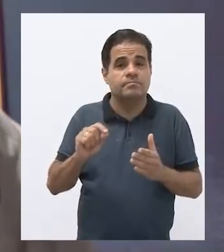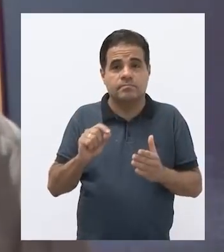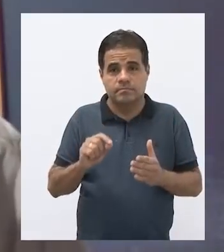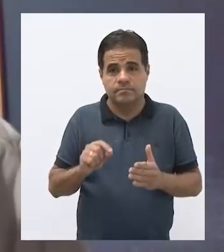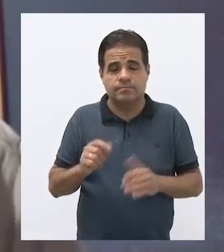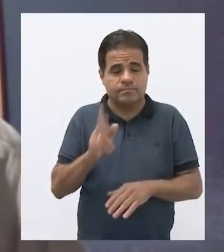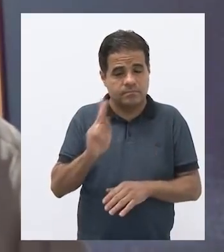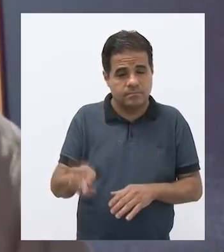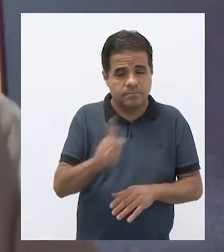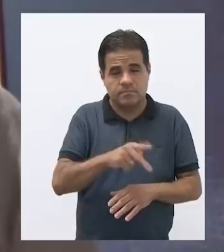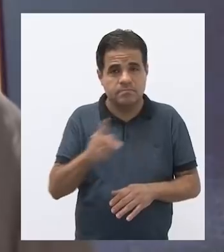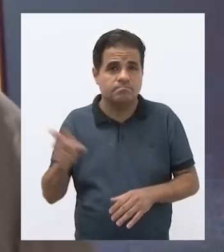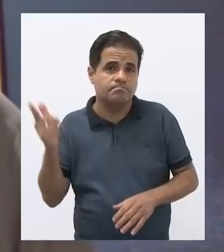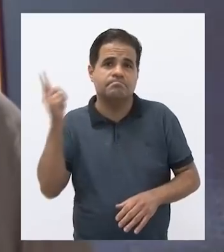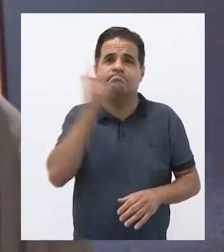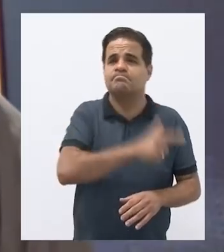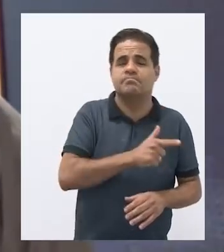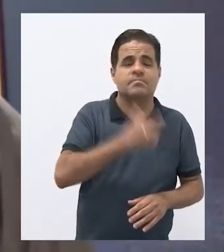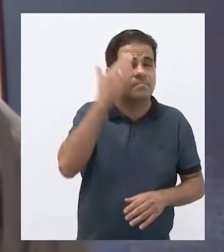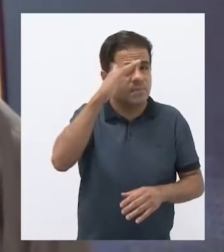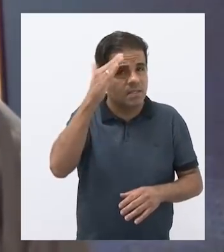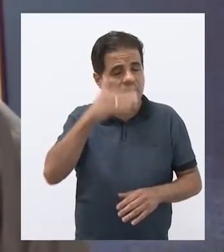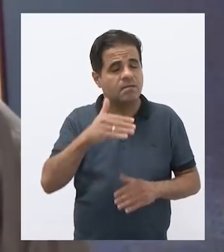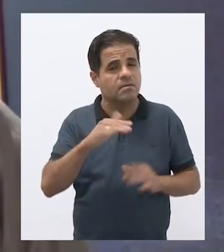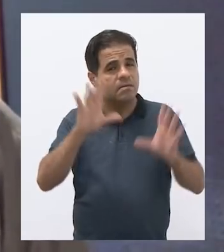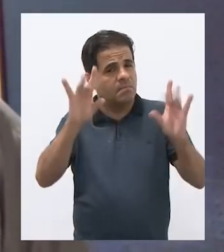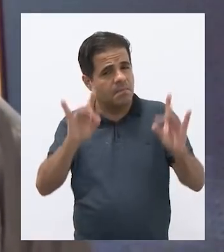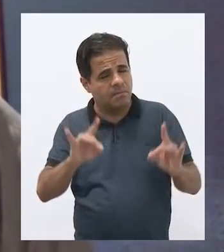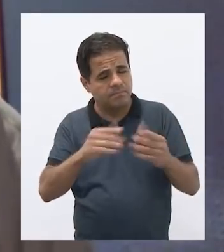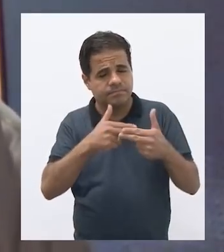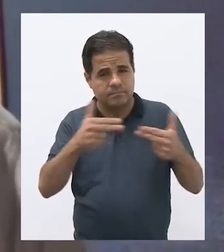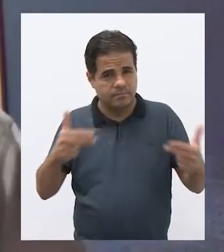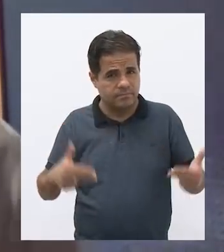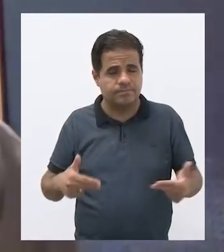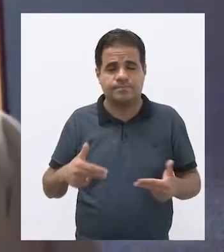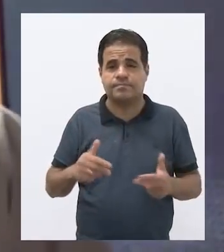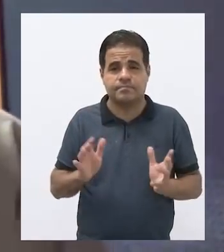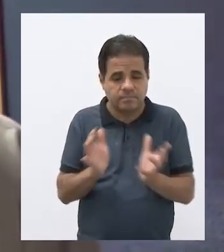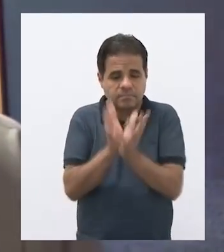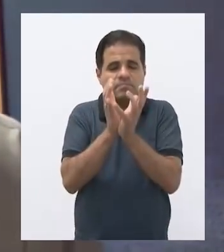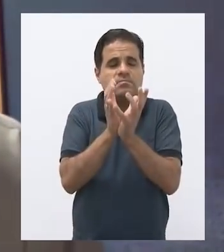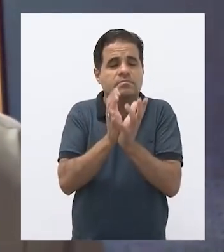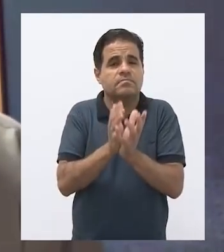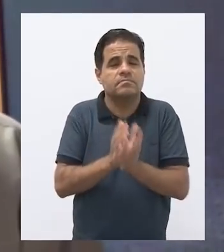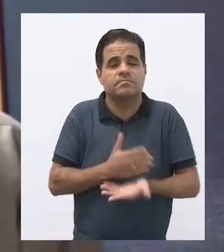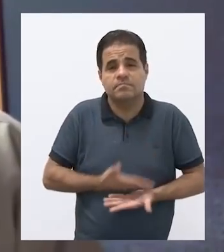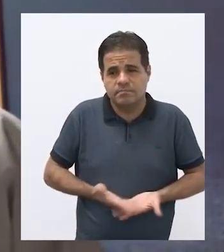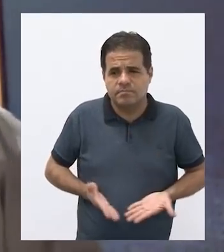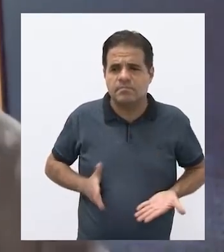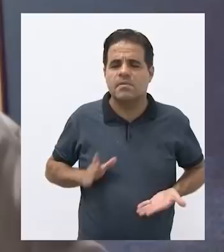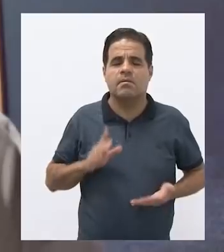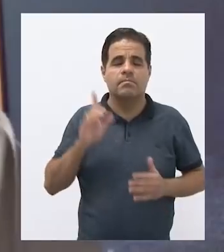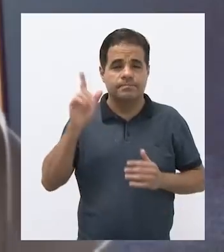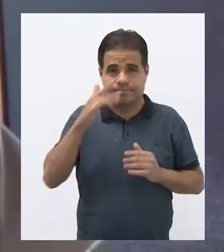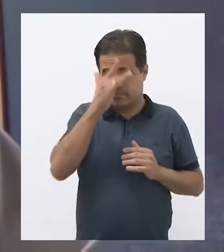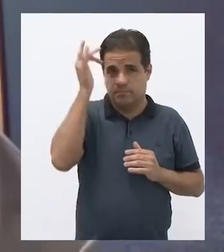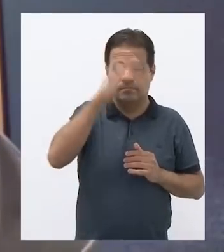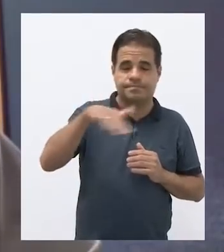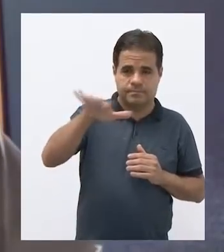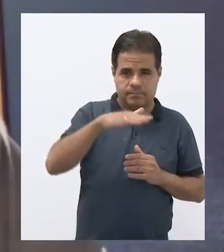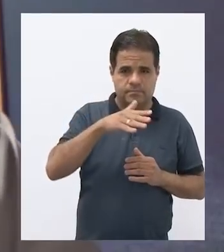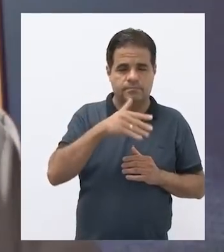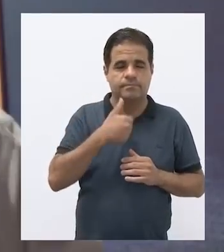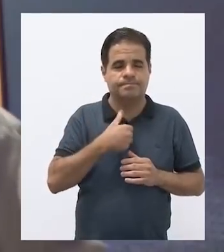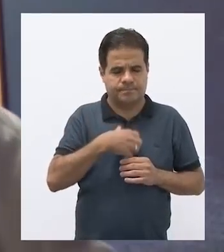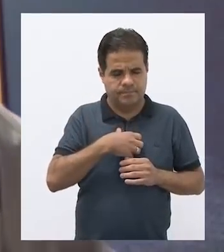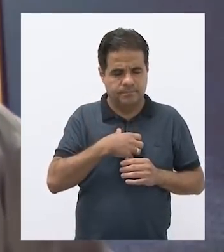a professores que conseguiam entender as particularidades da turma, e talvez eu, naquele momento, fosse alguém até